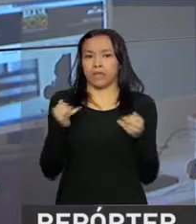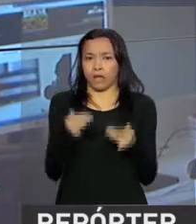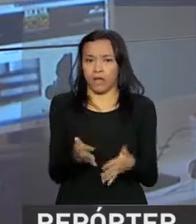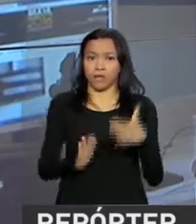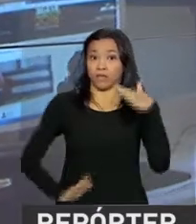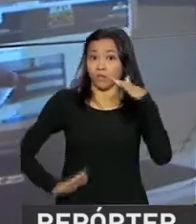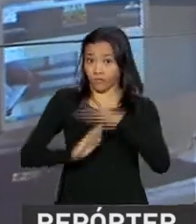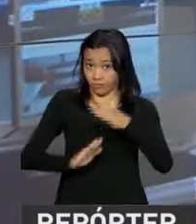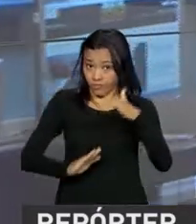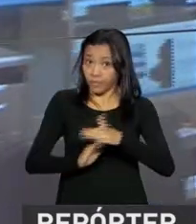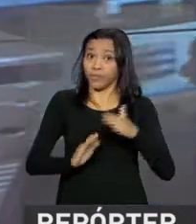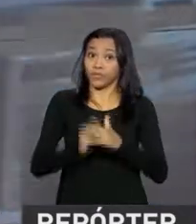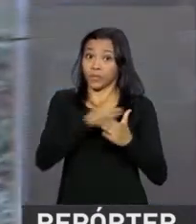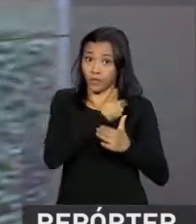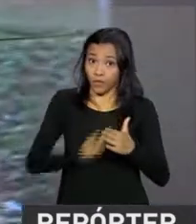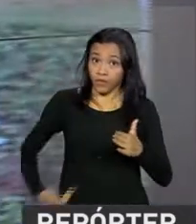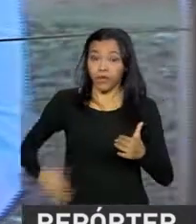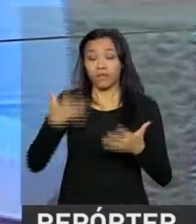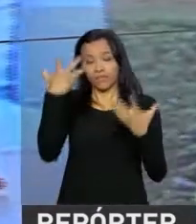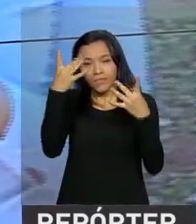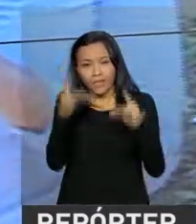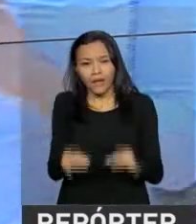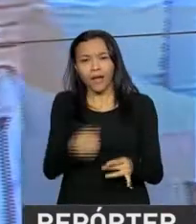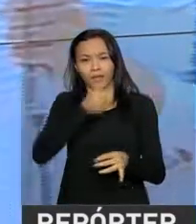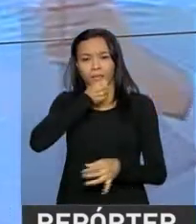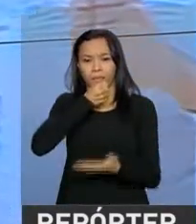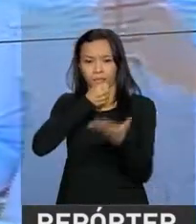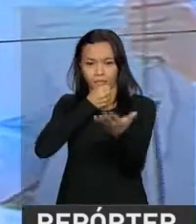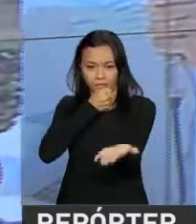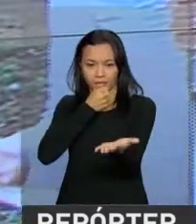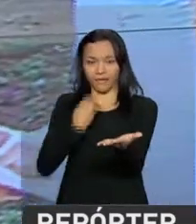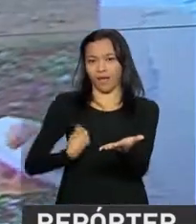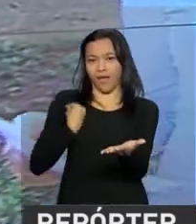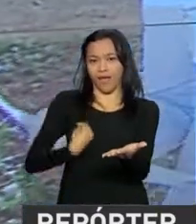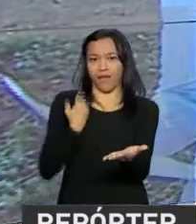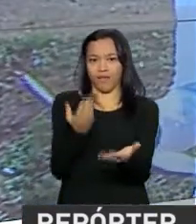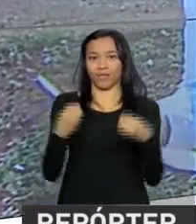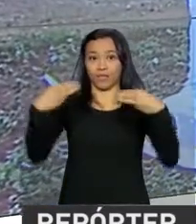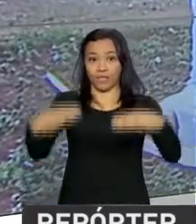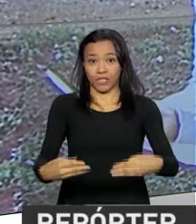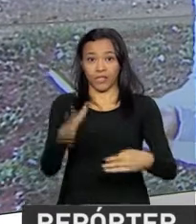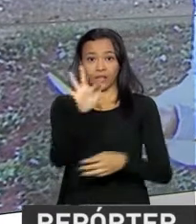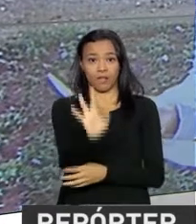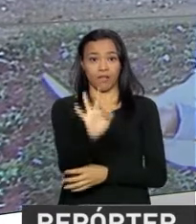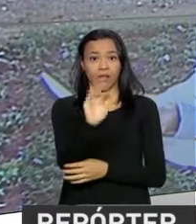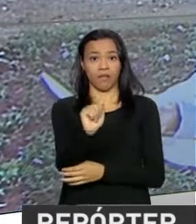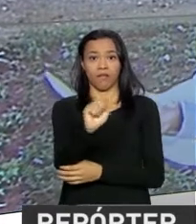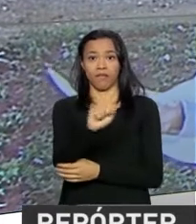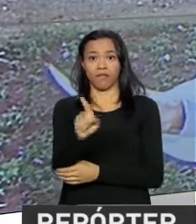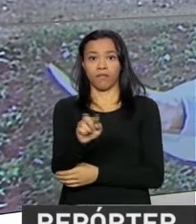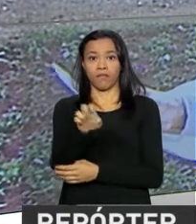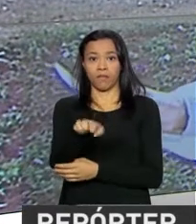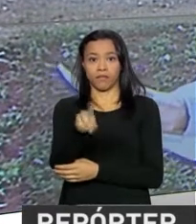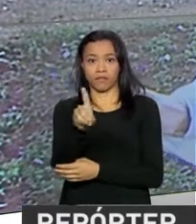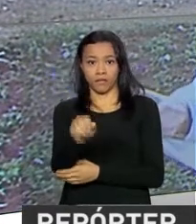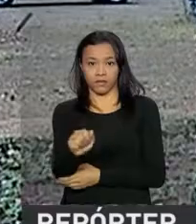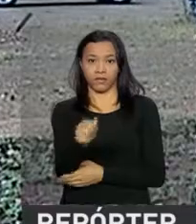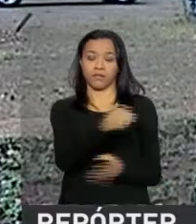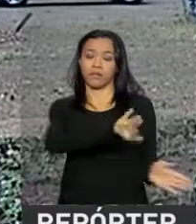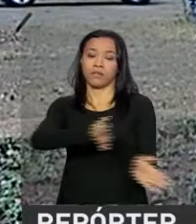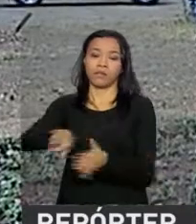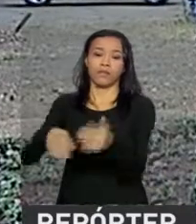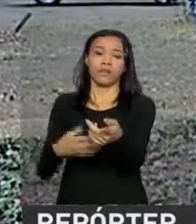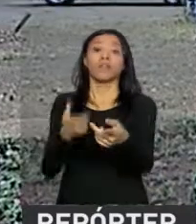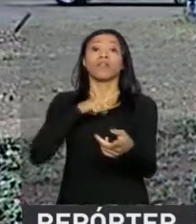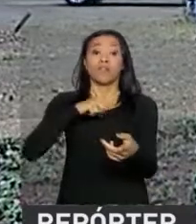Vamos saber os detalhes ao vivo com Paola De Orte, que está no Ministério da Fazenda. Oi, Paola. Oi, Renata. O ministro Henrique Meirelles